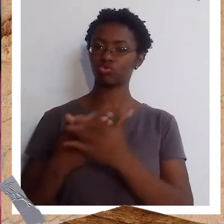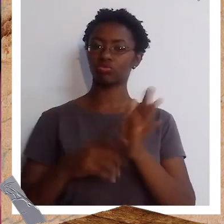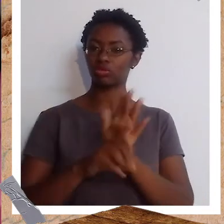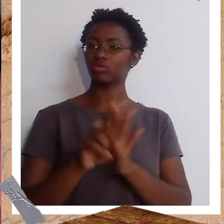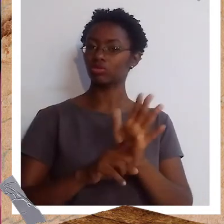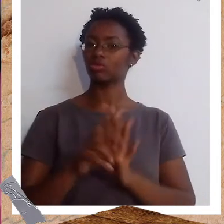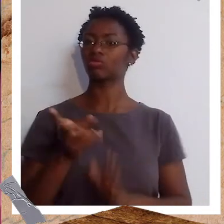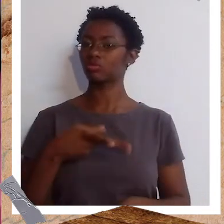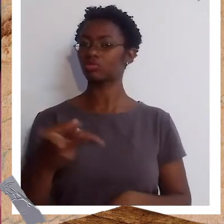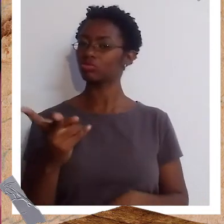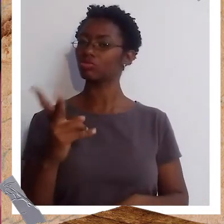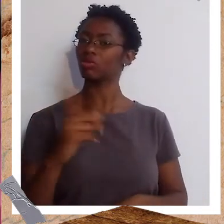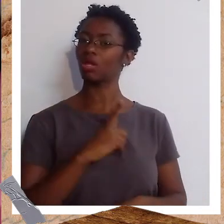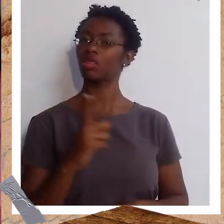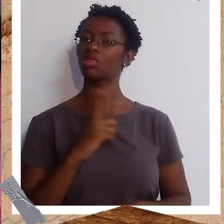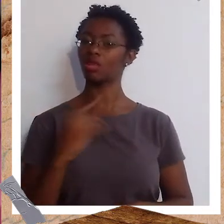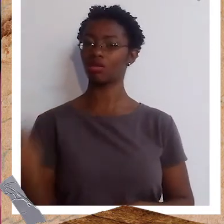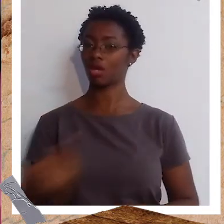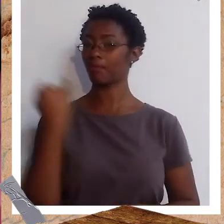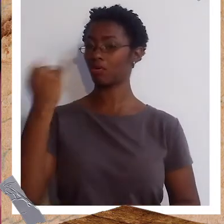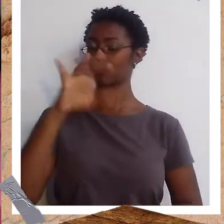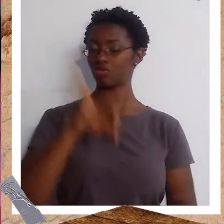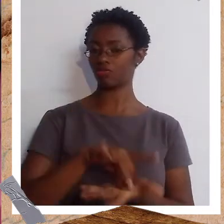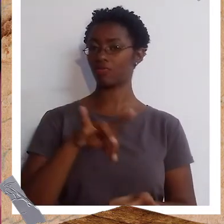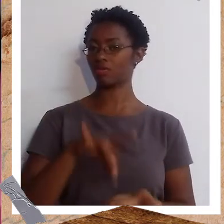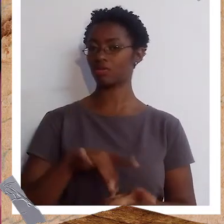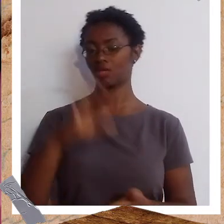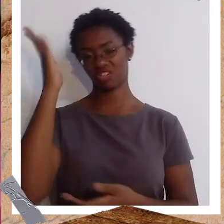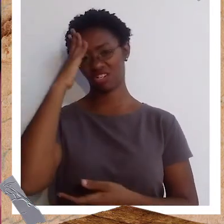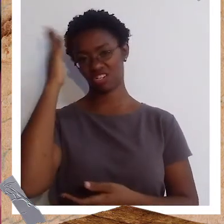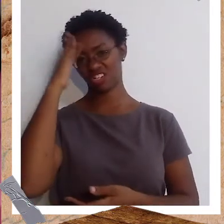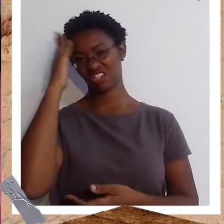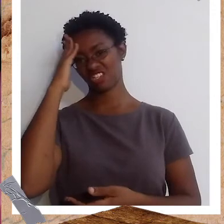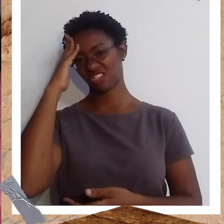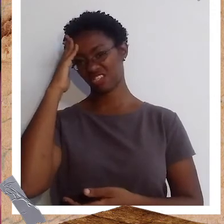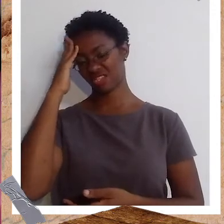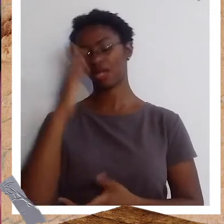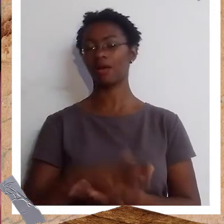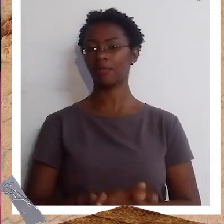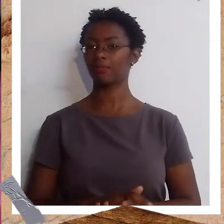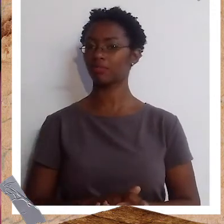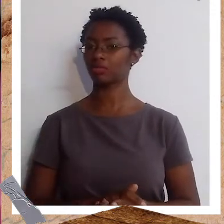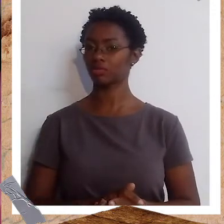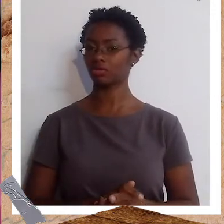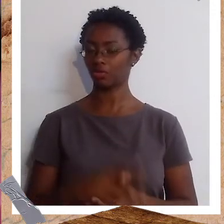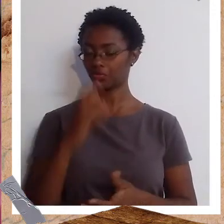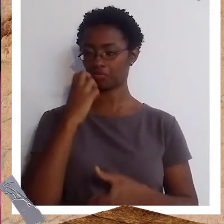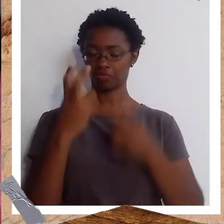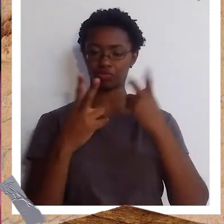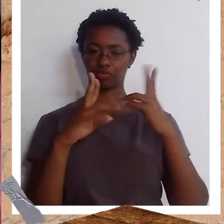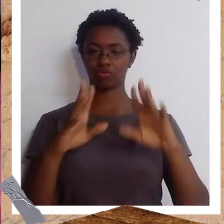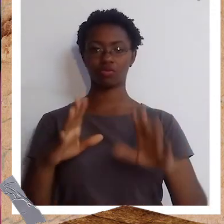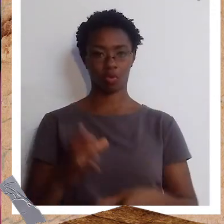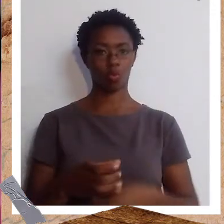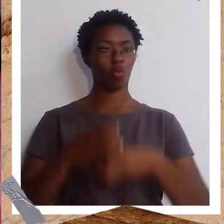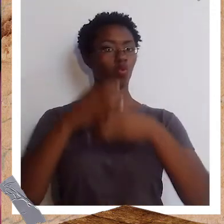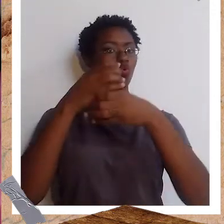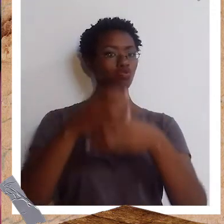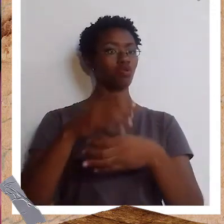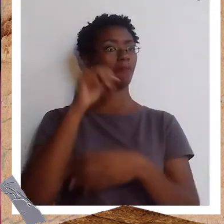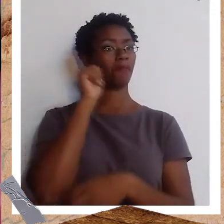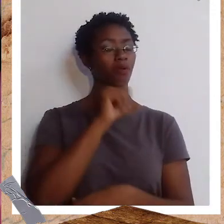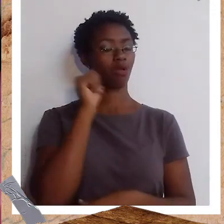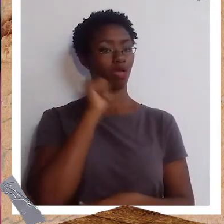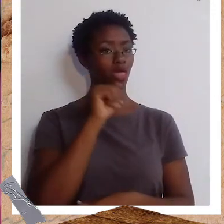circula com muita importância. A gente sabe que o filme Precious, que ganhou inclusive o Oscar, né, o Oscar de melhor atriz, se não me engano,